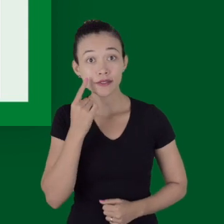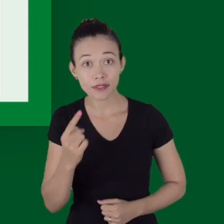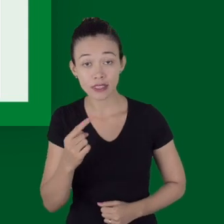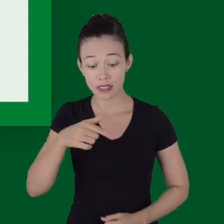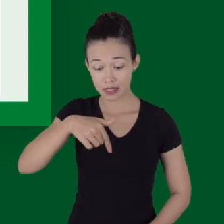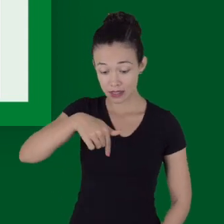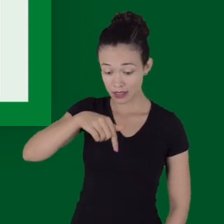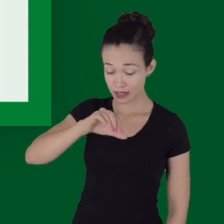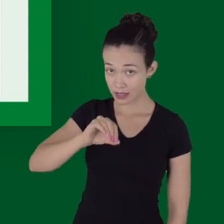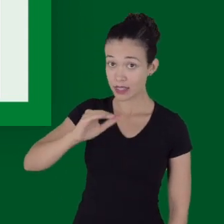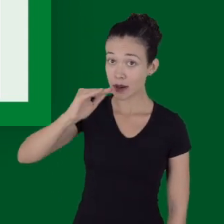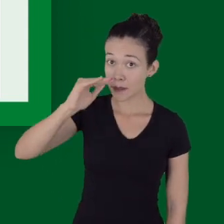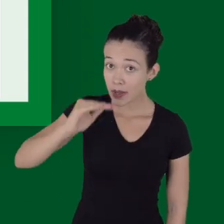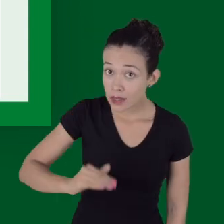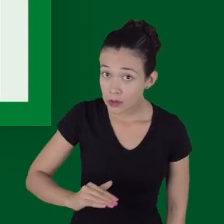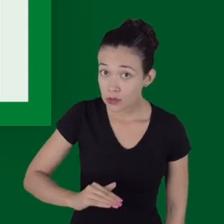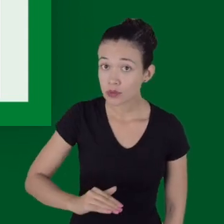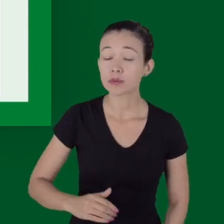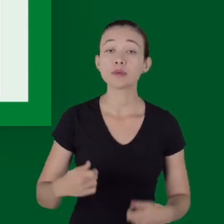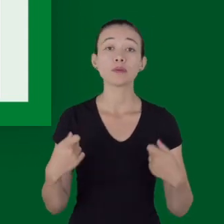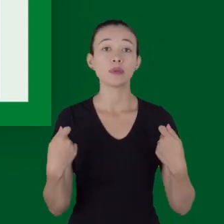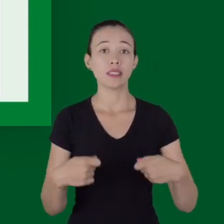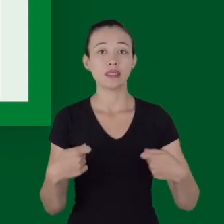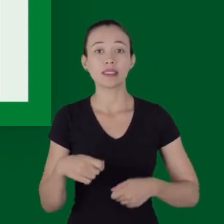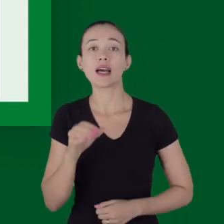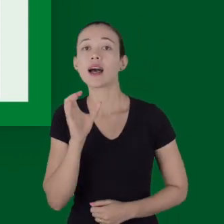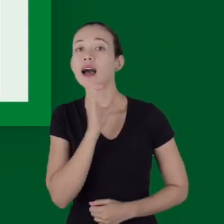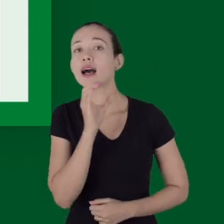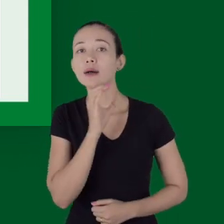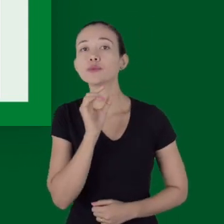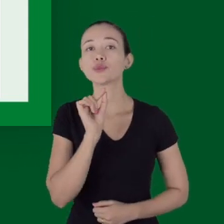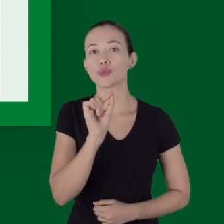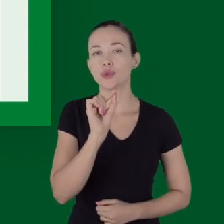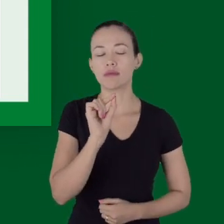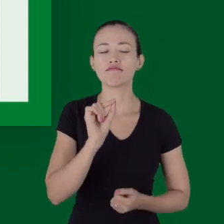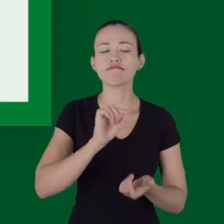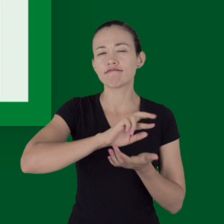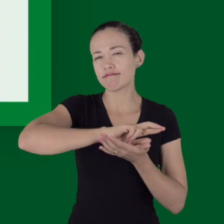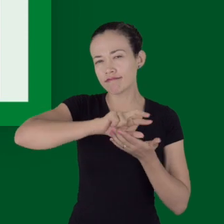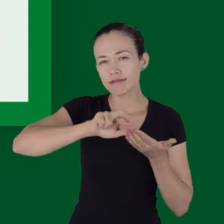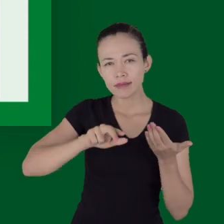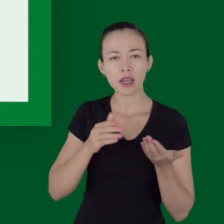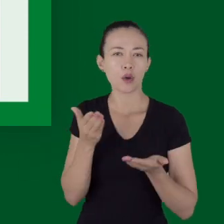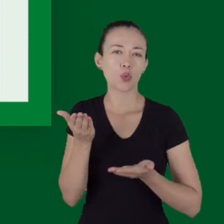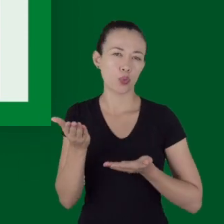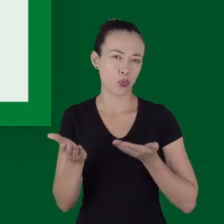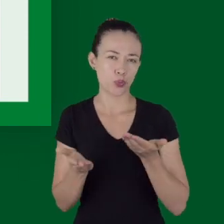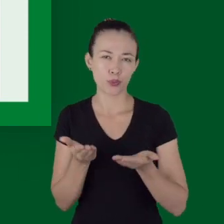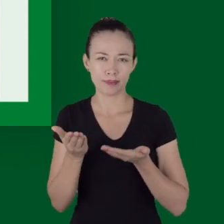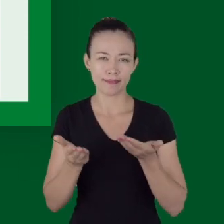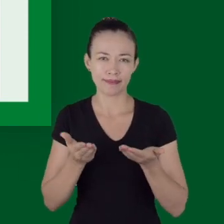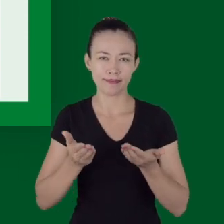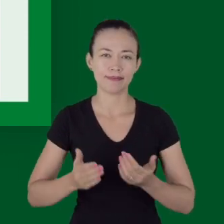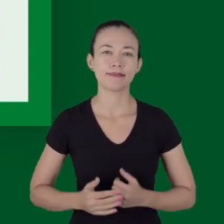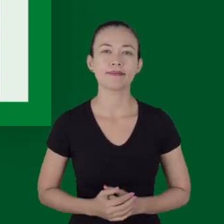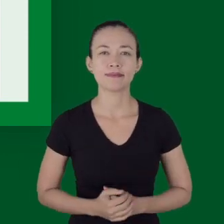E se ela estiver abaixo de 70, oferecer imediatamente